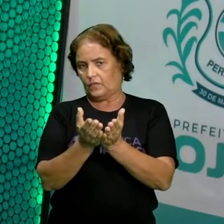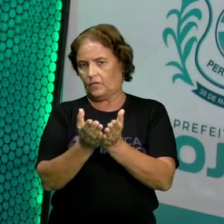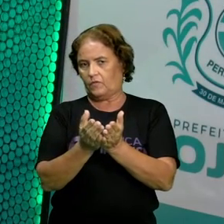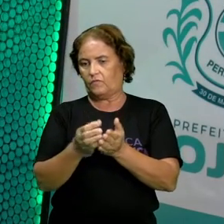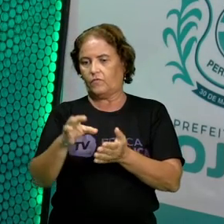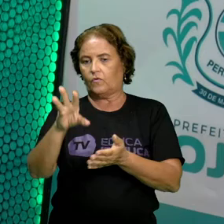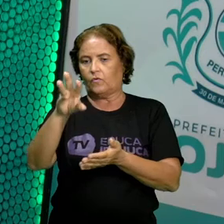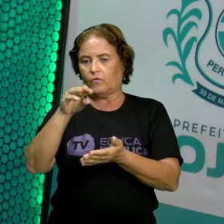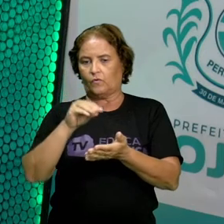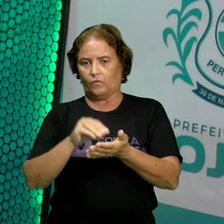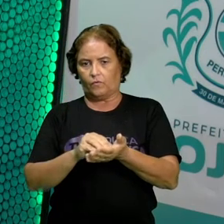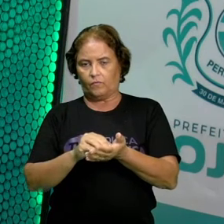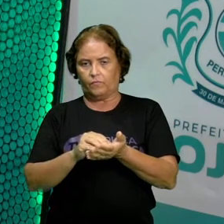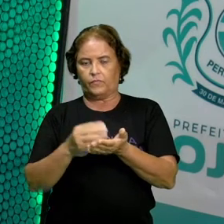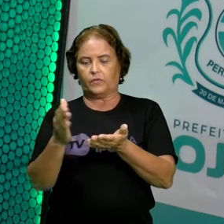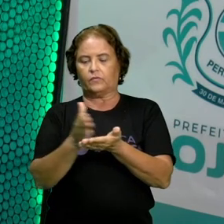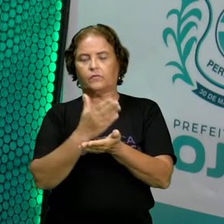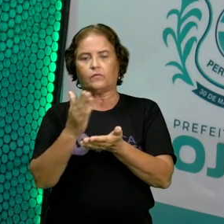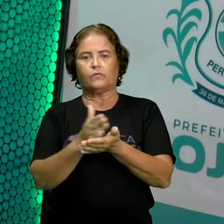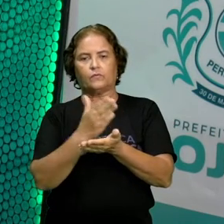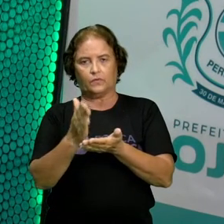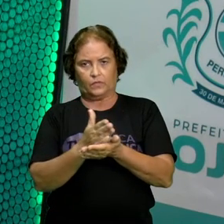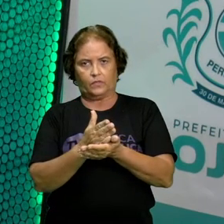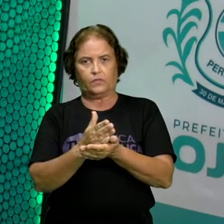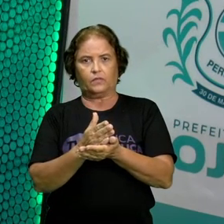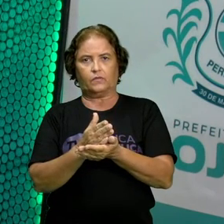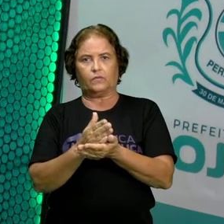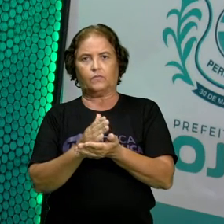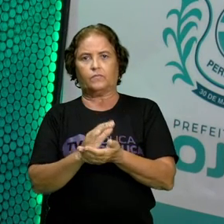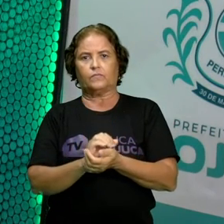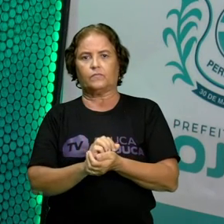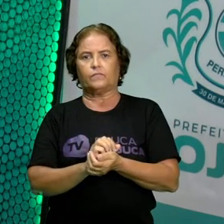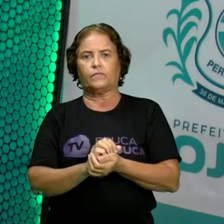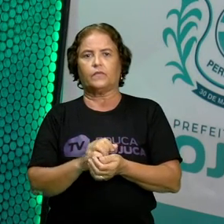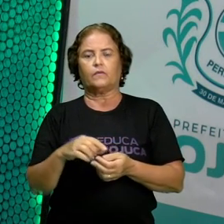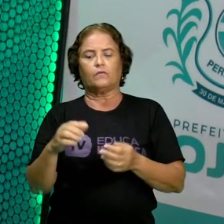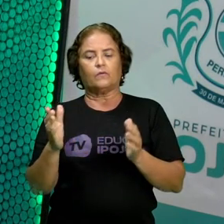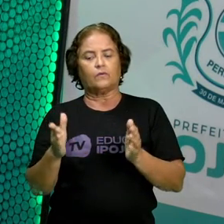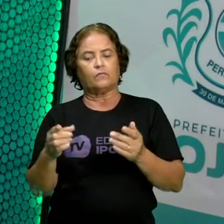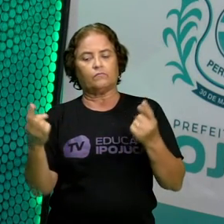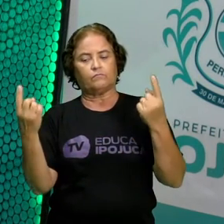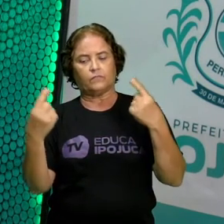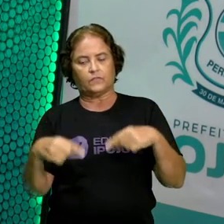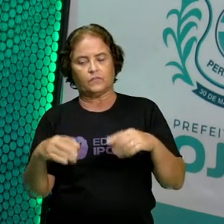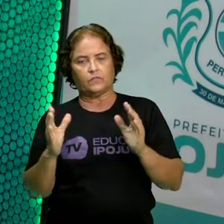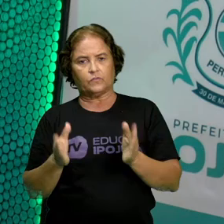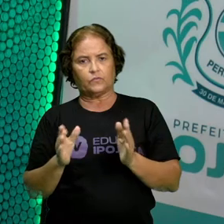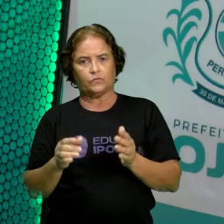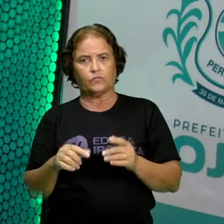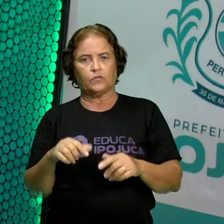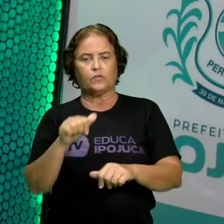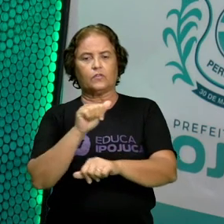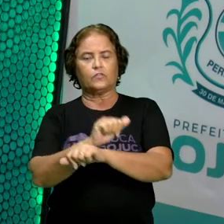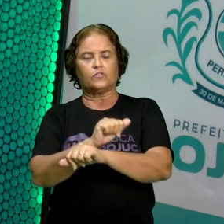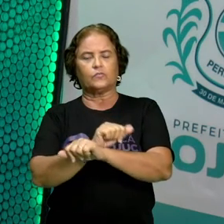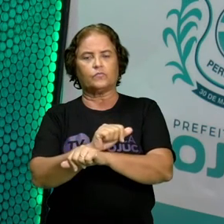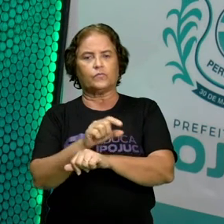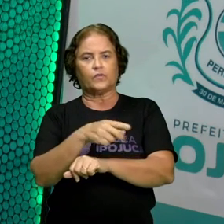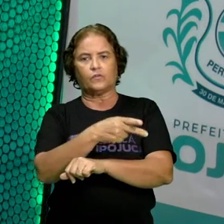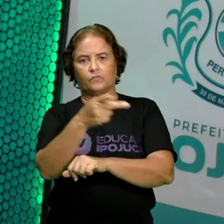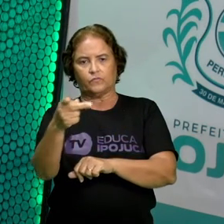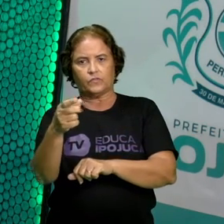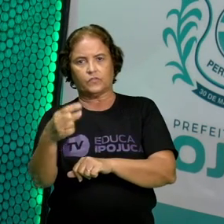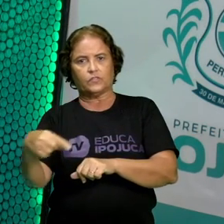seu caderninho. Esse é o nosso desafio de hoje. Então, eu aguardo vocês, espero